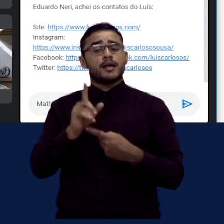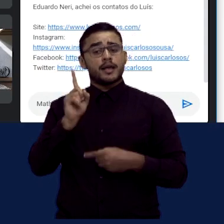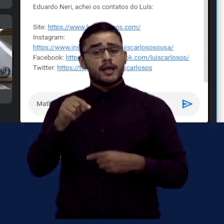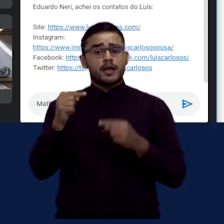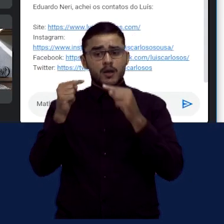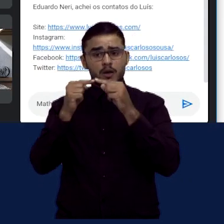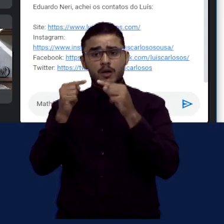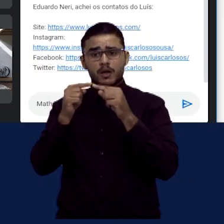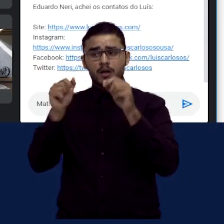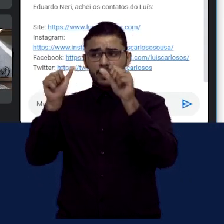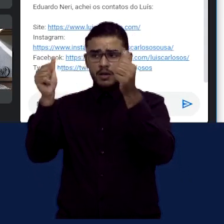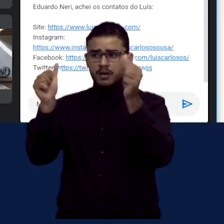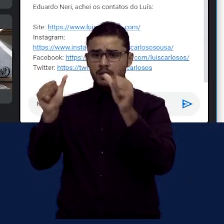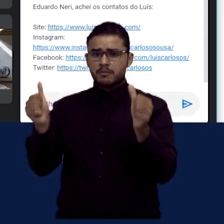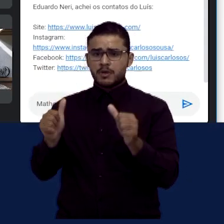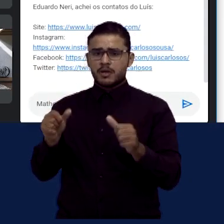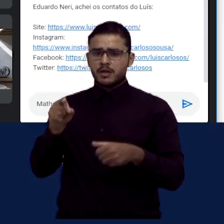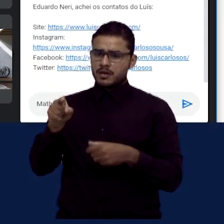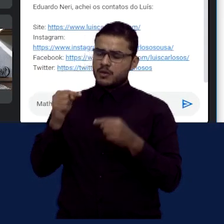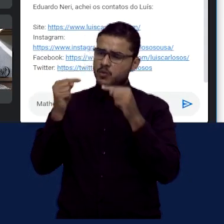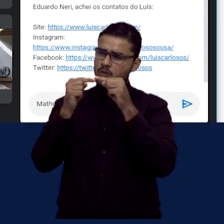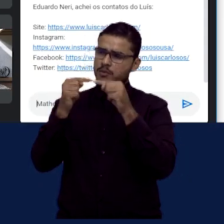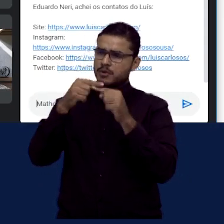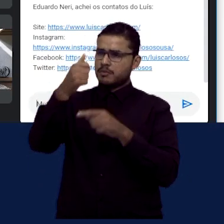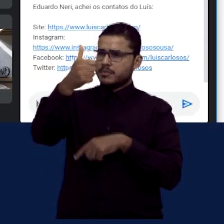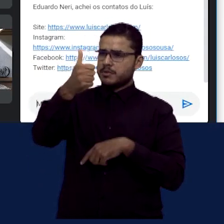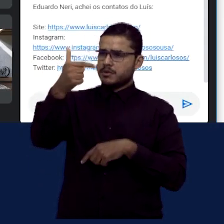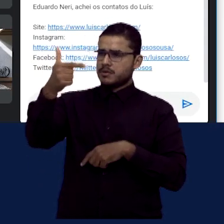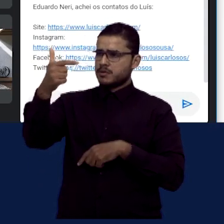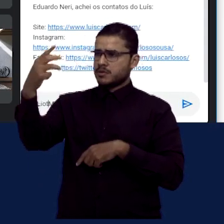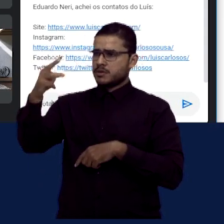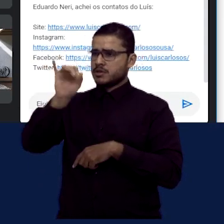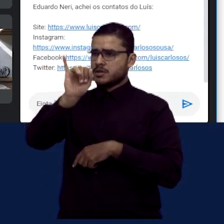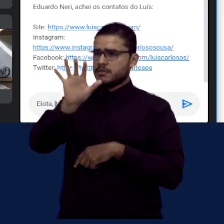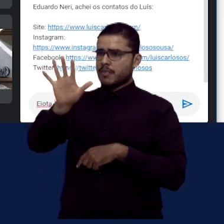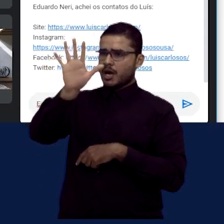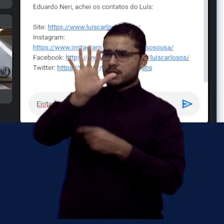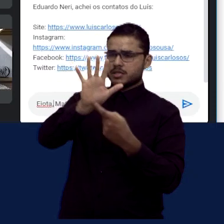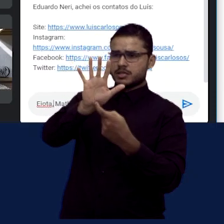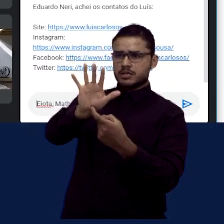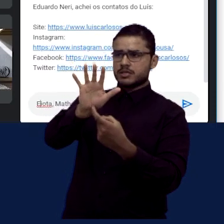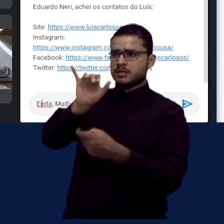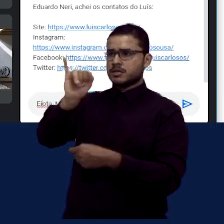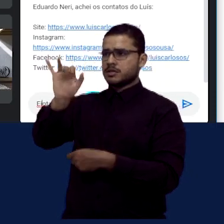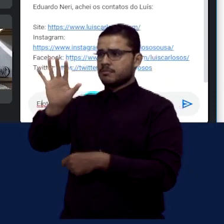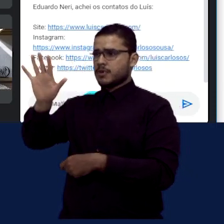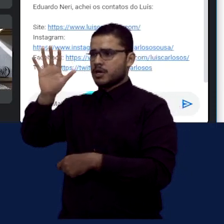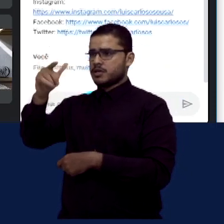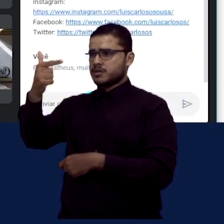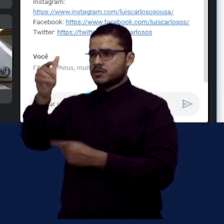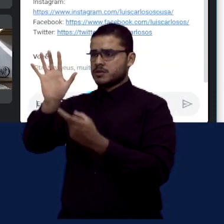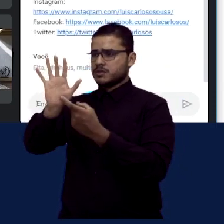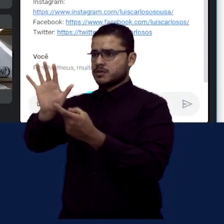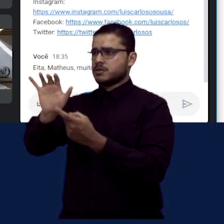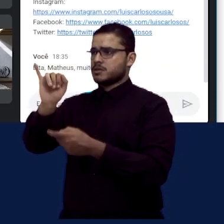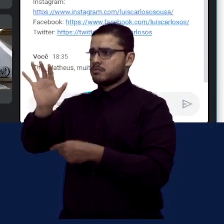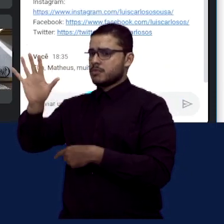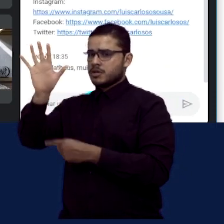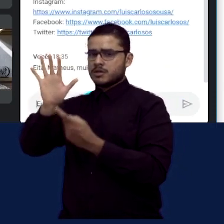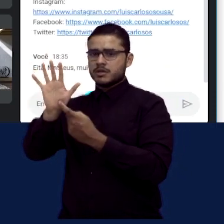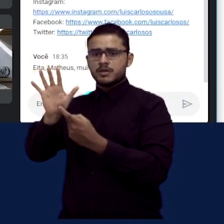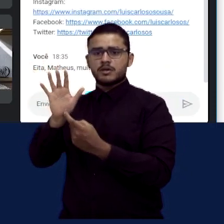Tem 3 imagens ali, lado a lado. Elas, de alguma maneira, poderiam, por serem uma escultura, poderiam